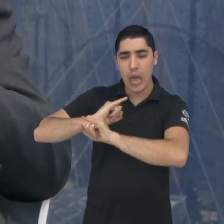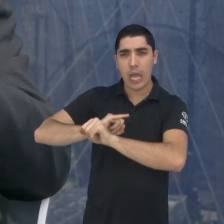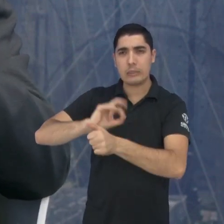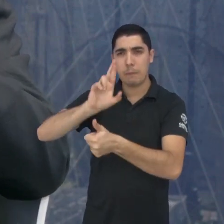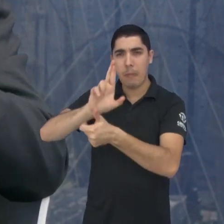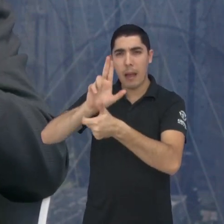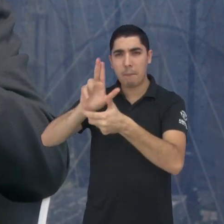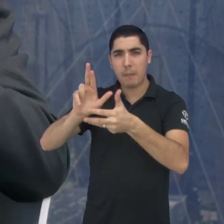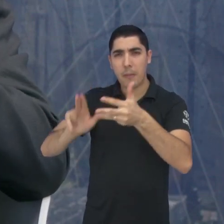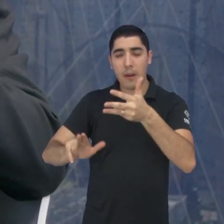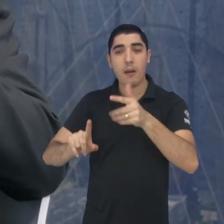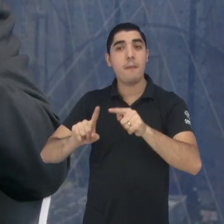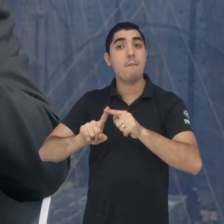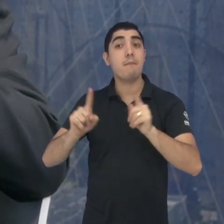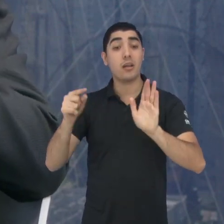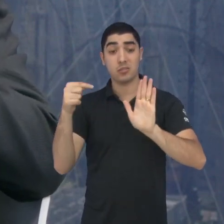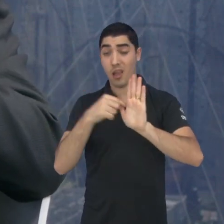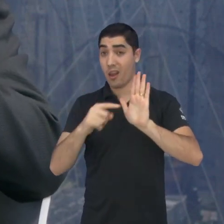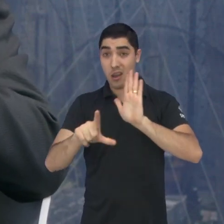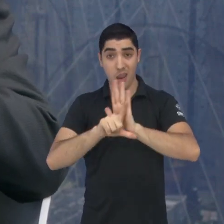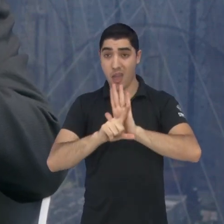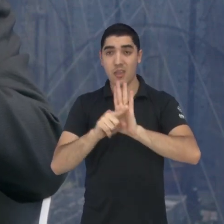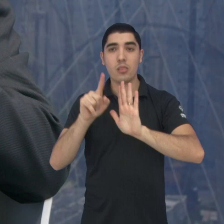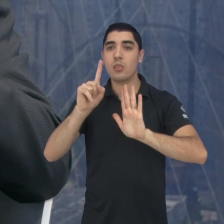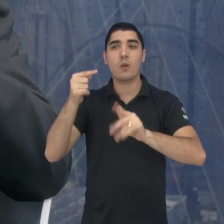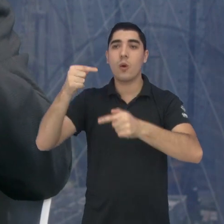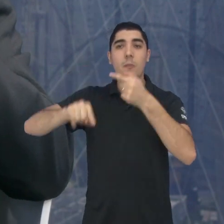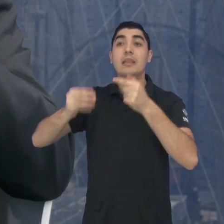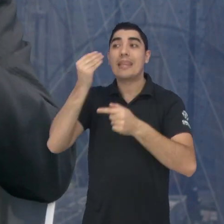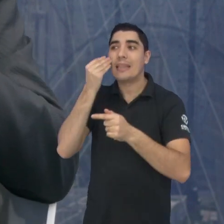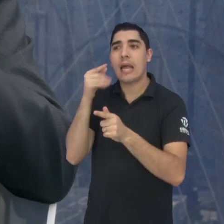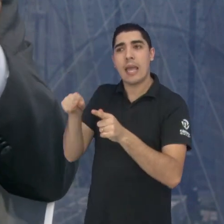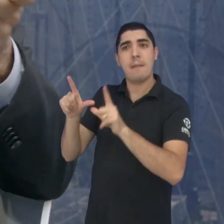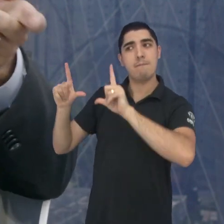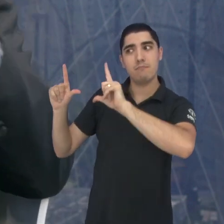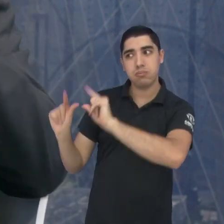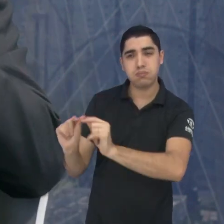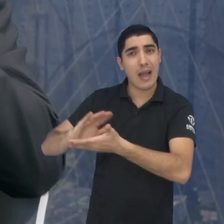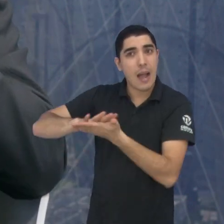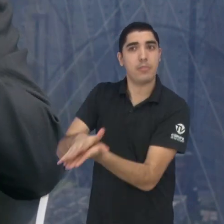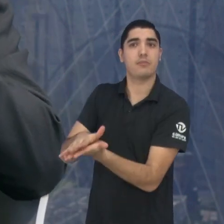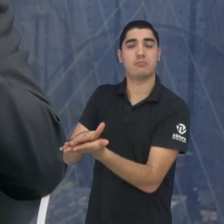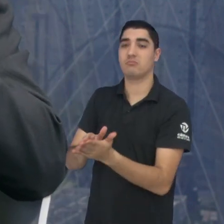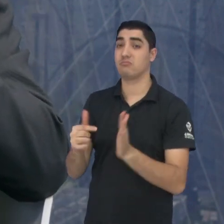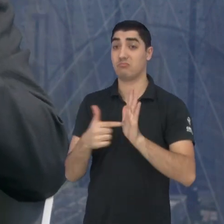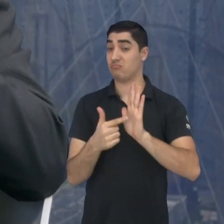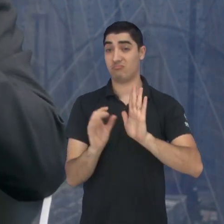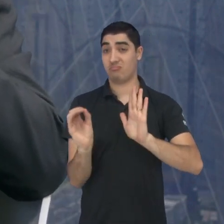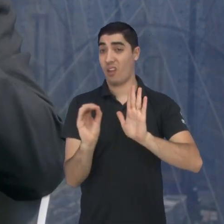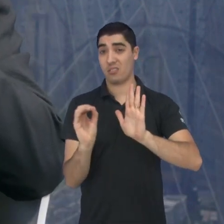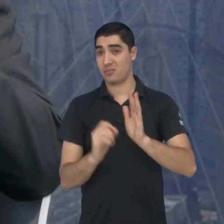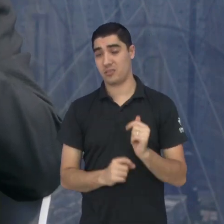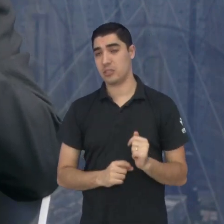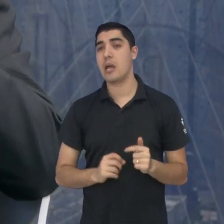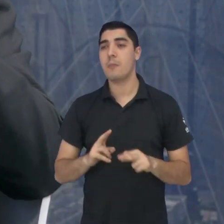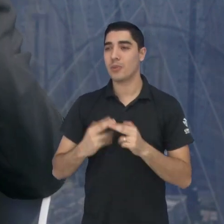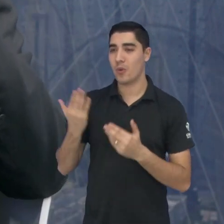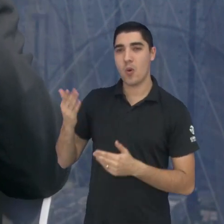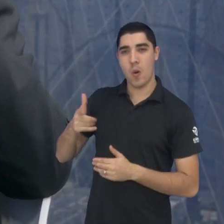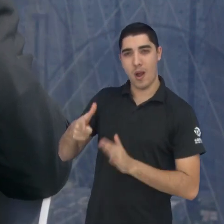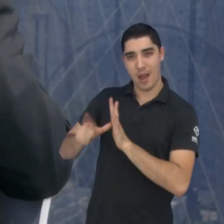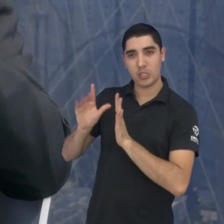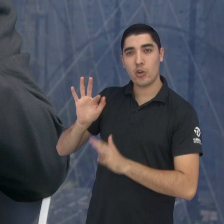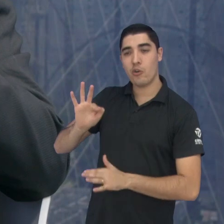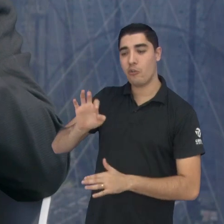para a diminuição desse tipo de comportamento. E, como bem disse o Fernando agora há pouco,